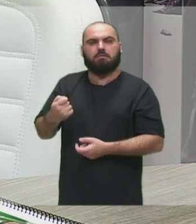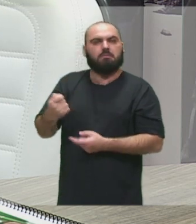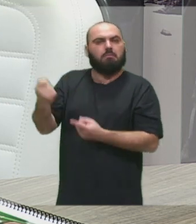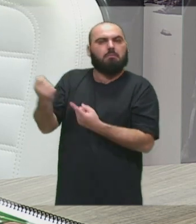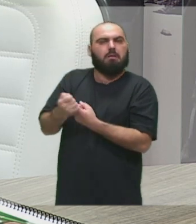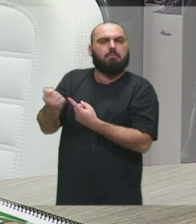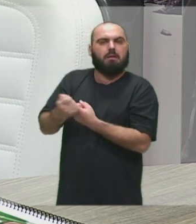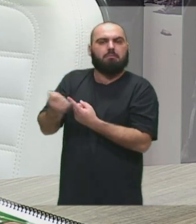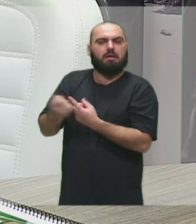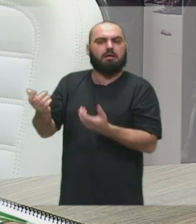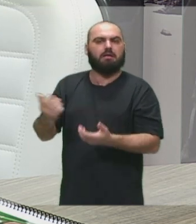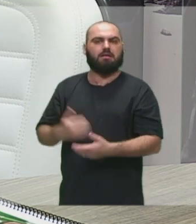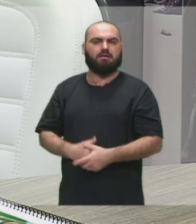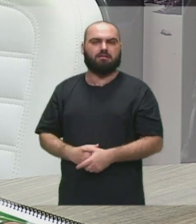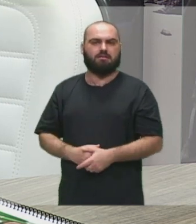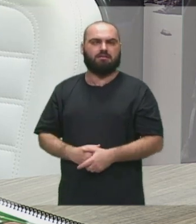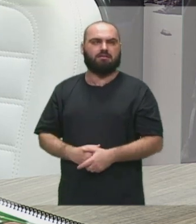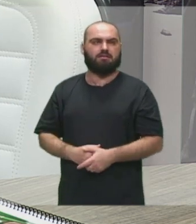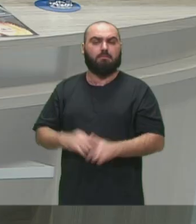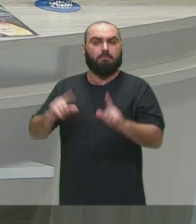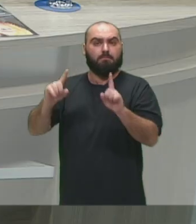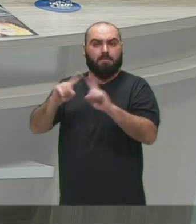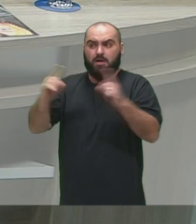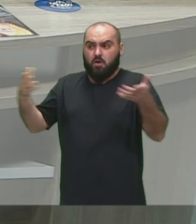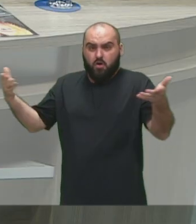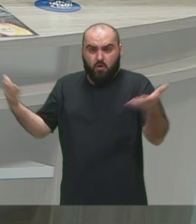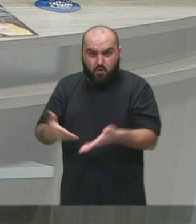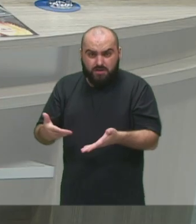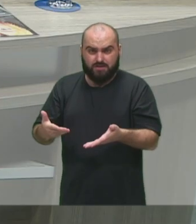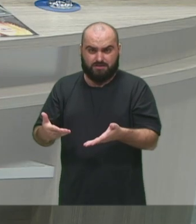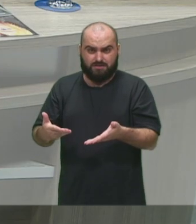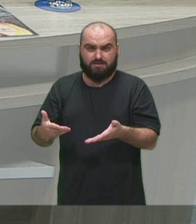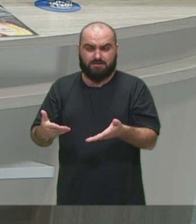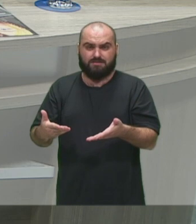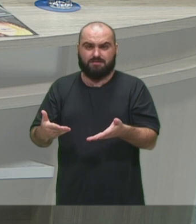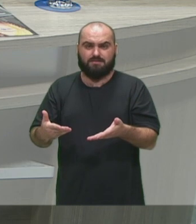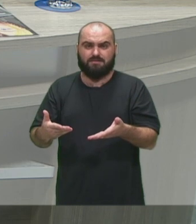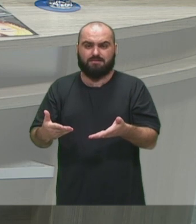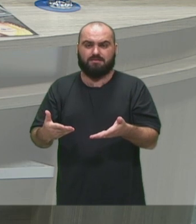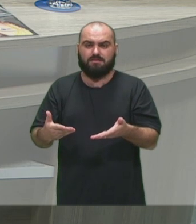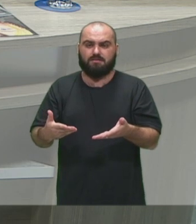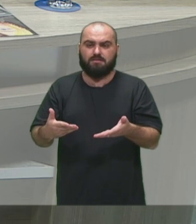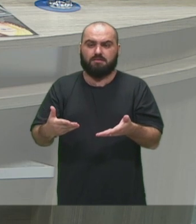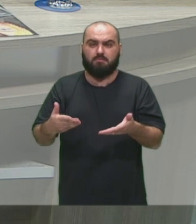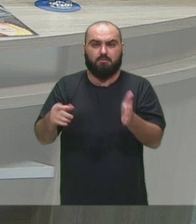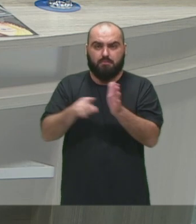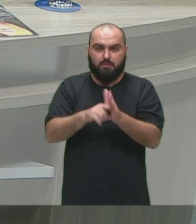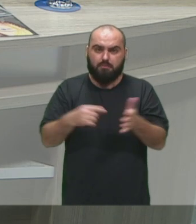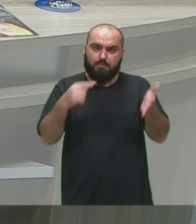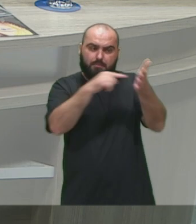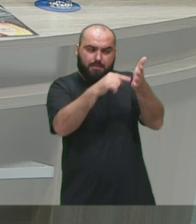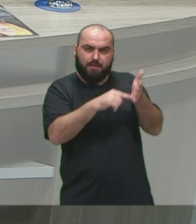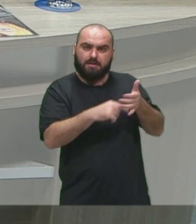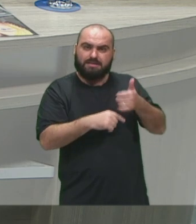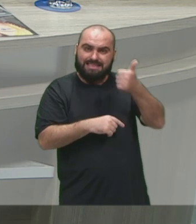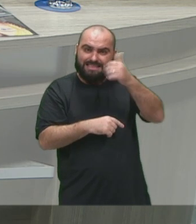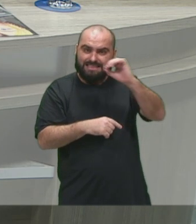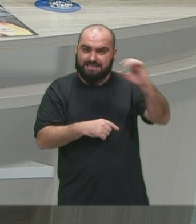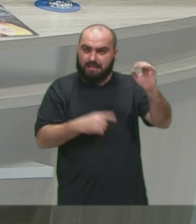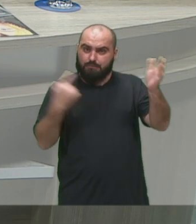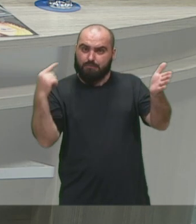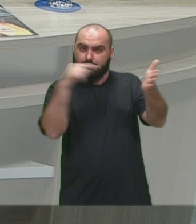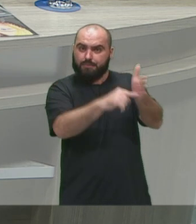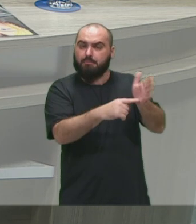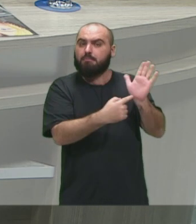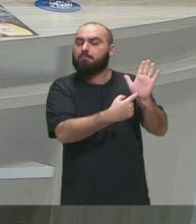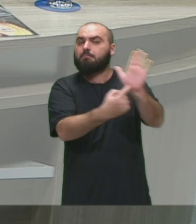masturbando. Mas hoje os índices do Disque Denúncia, do Disque 100, aponta que